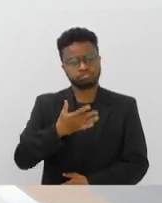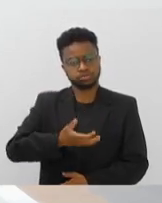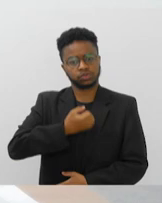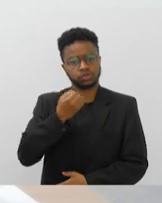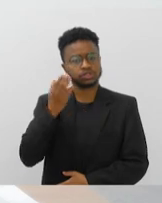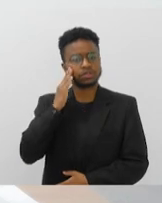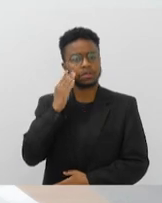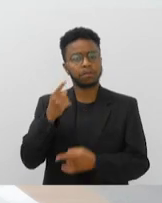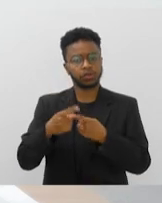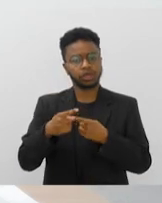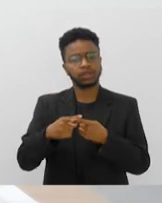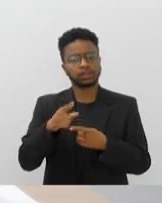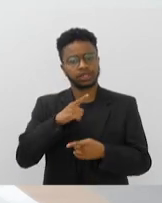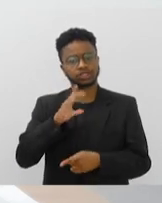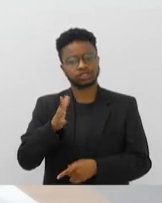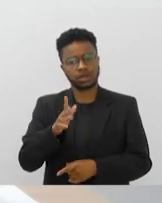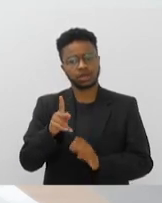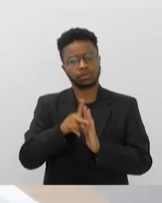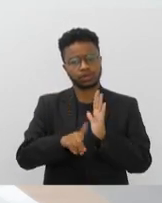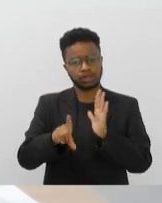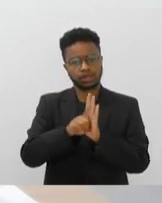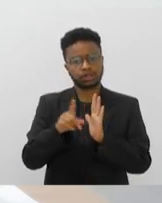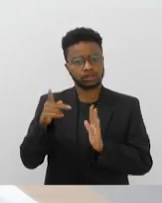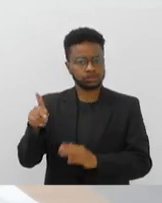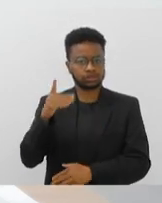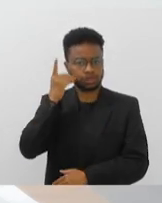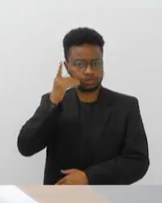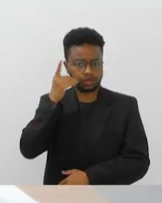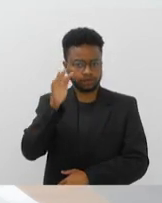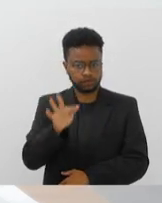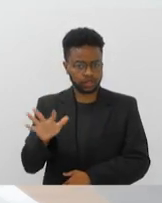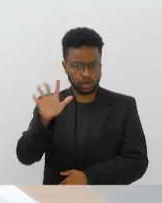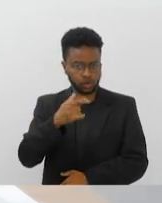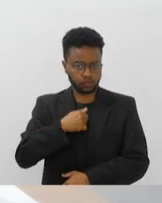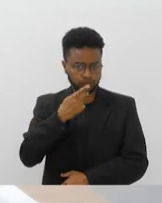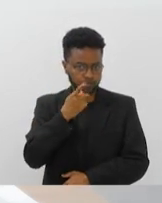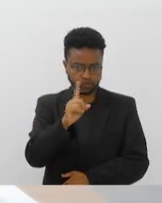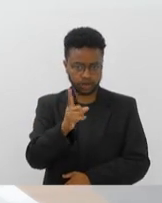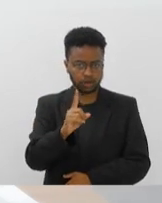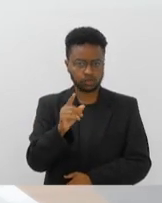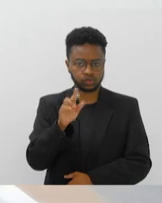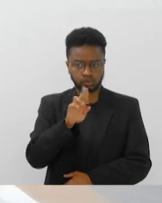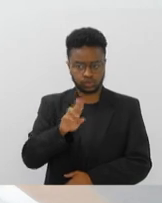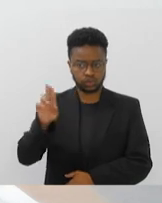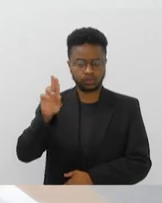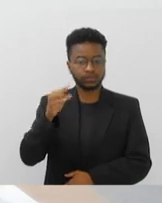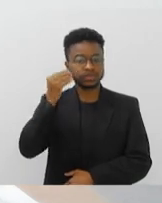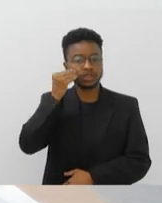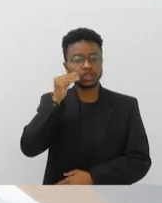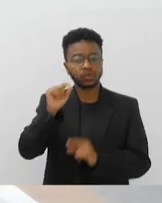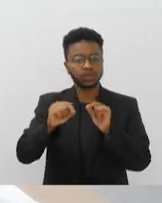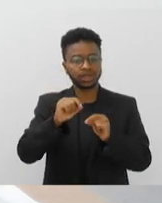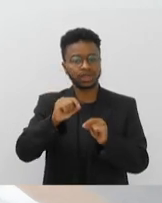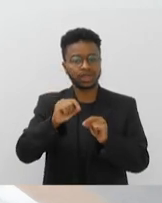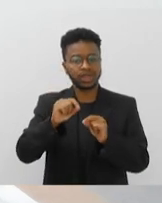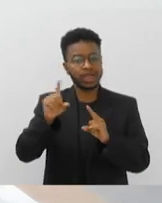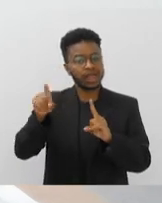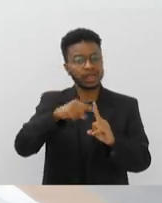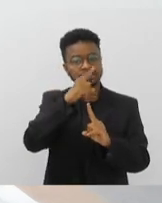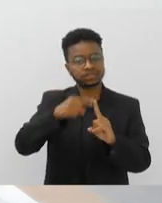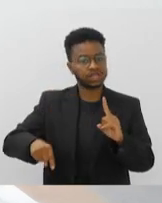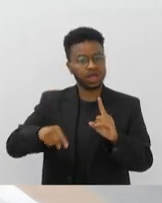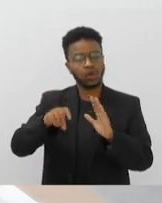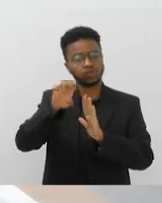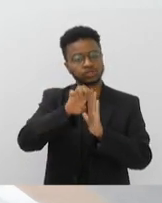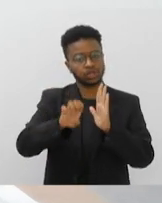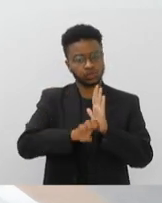um projeto de lei de um deputado que eu não vou mencionar o nome Federal que era para revogar o Estatuto da Criança e Adolescente então a